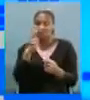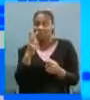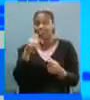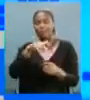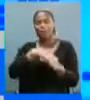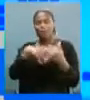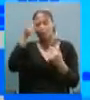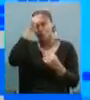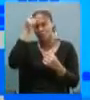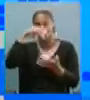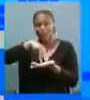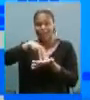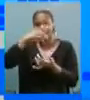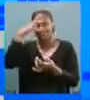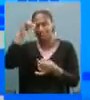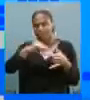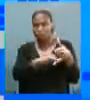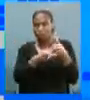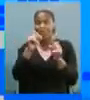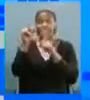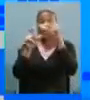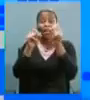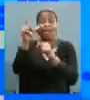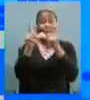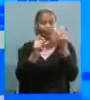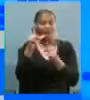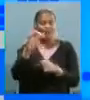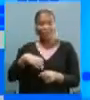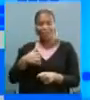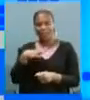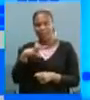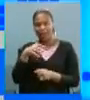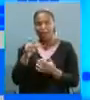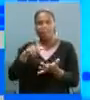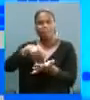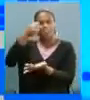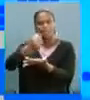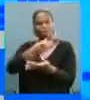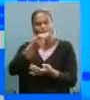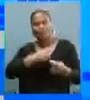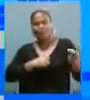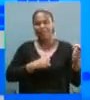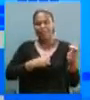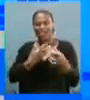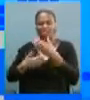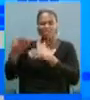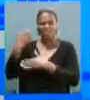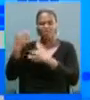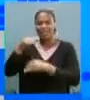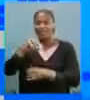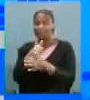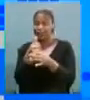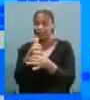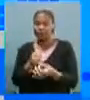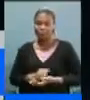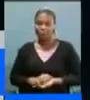este domingo no Mindelo, uma iniciativa da Associação Estrelas de Cabo Verde, que quer assim perpetuar as danças tradicionais destas ilhas.